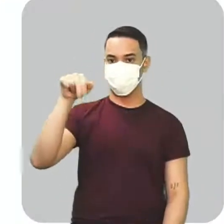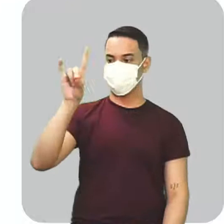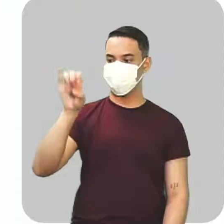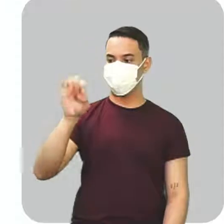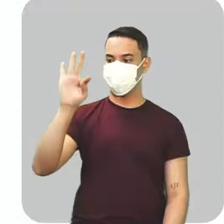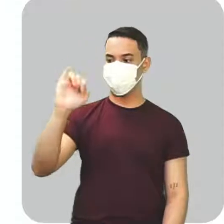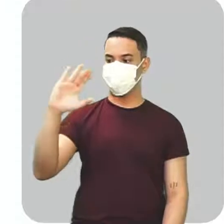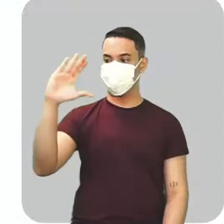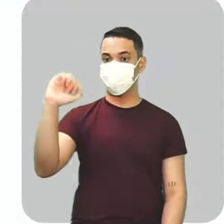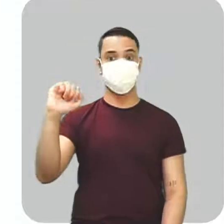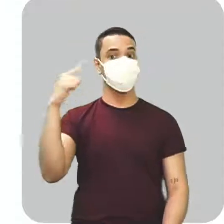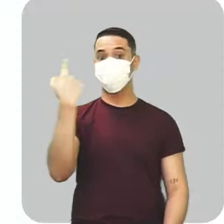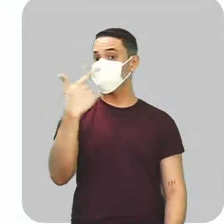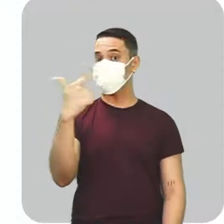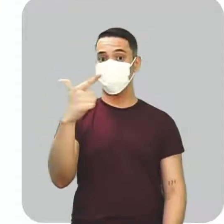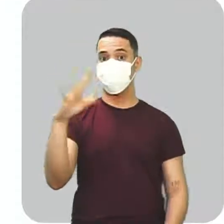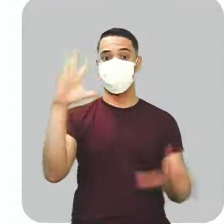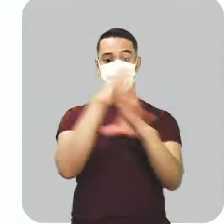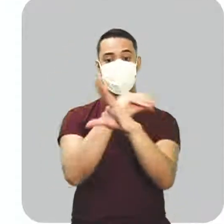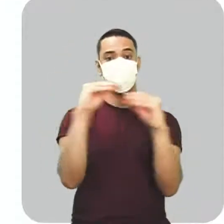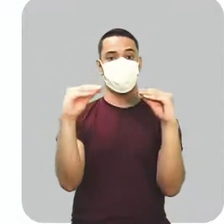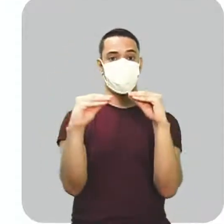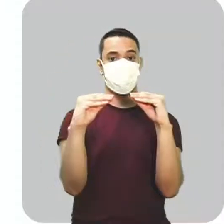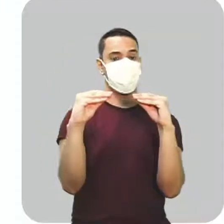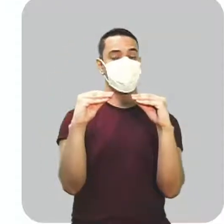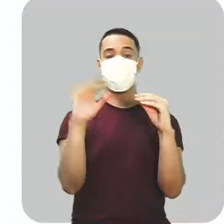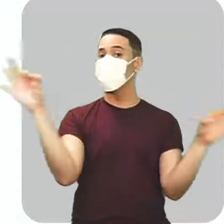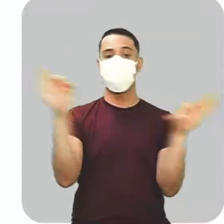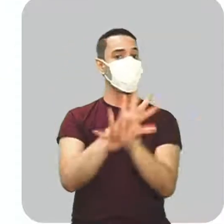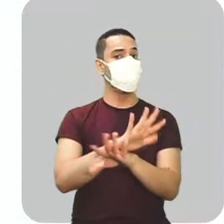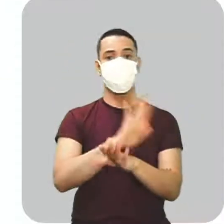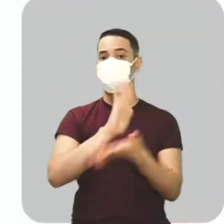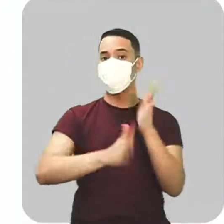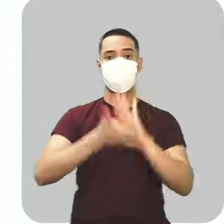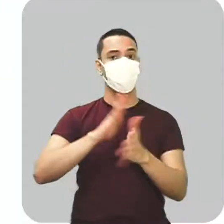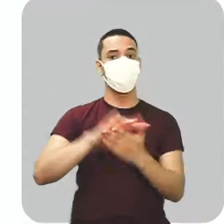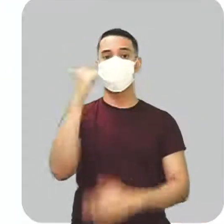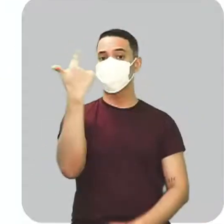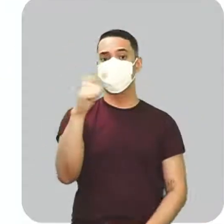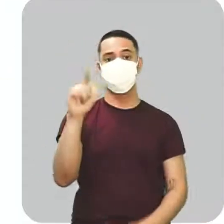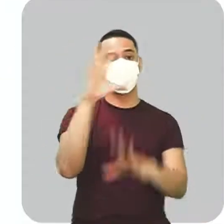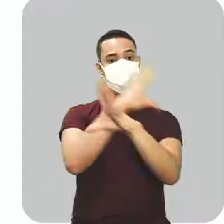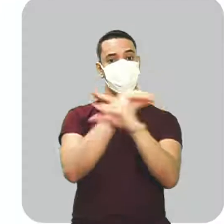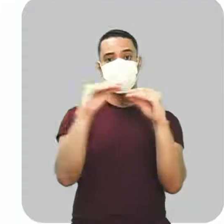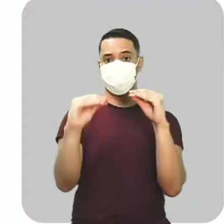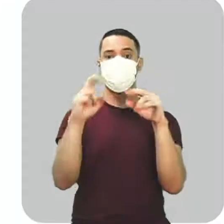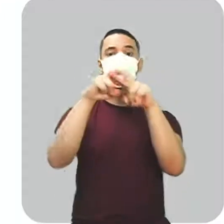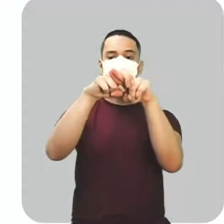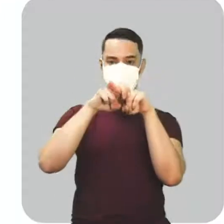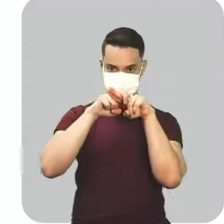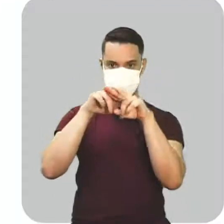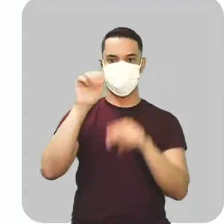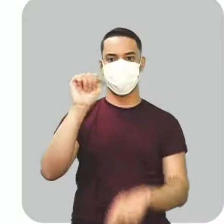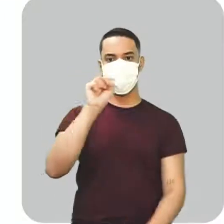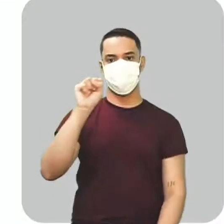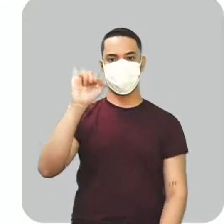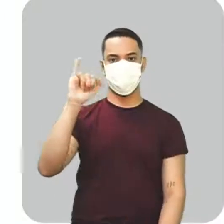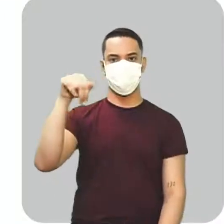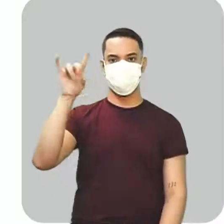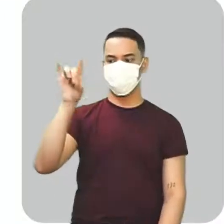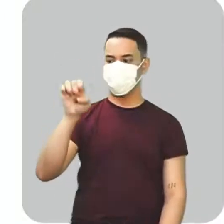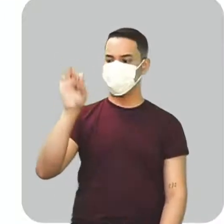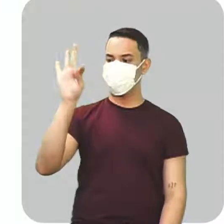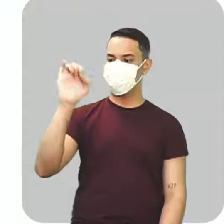presença de conjunção. Pronto, não tem conjunção. Por isso que é assindética.